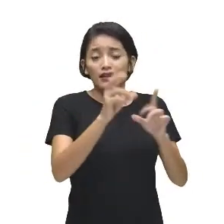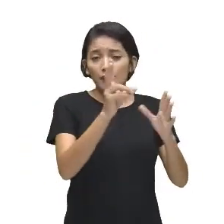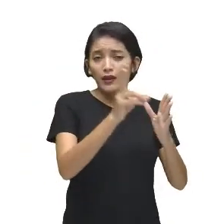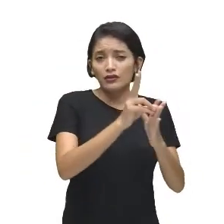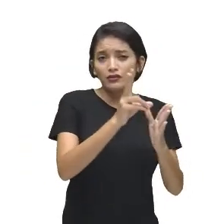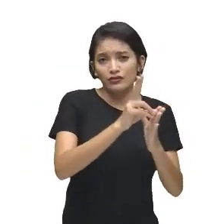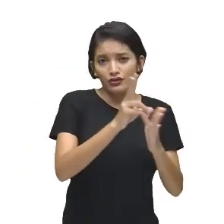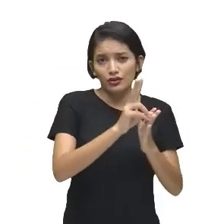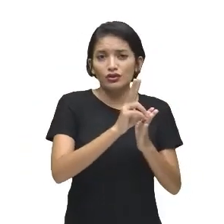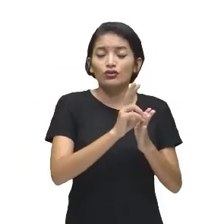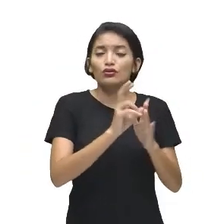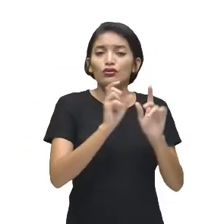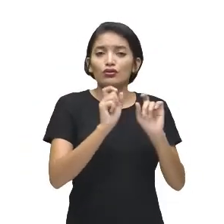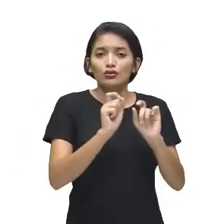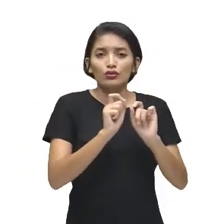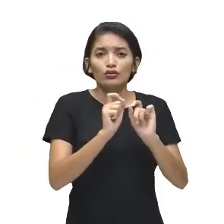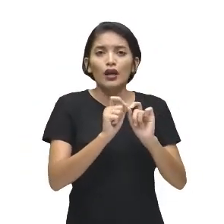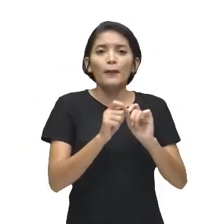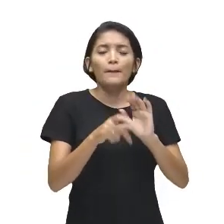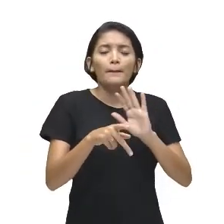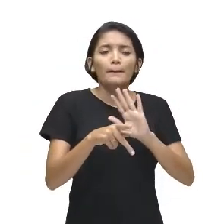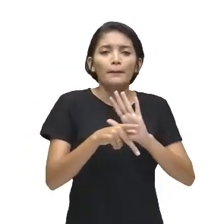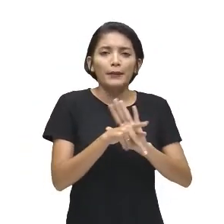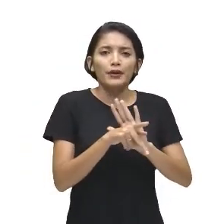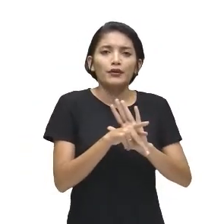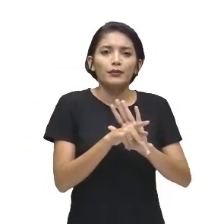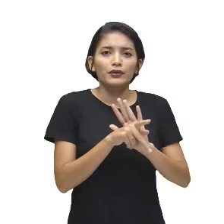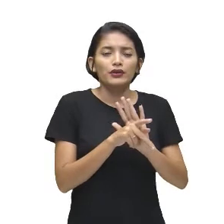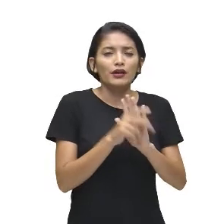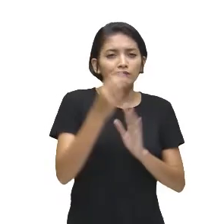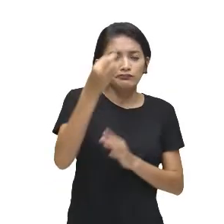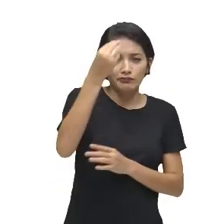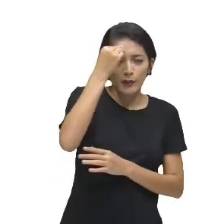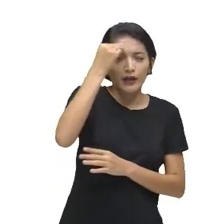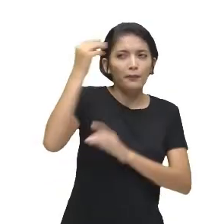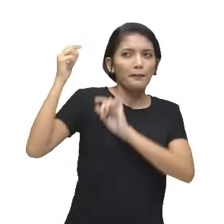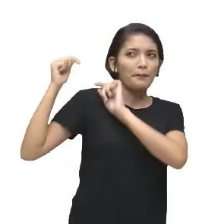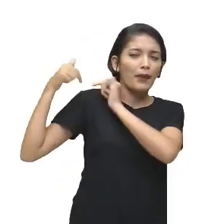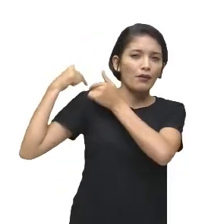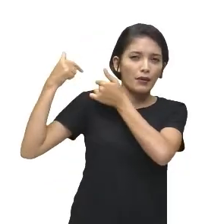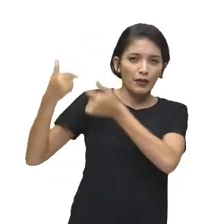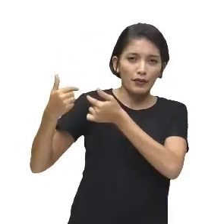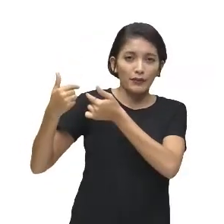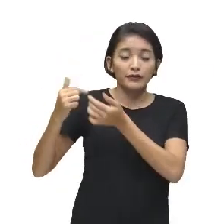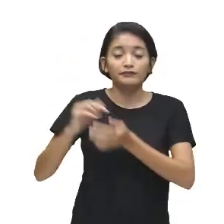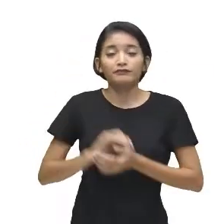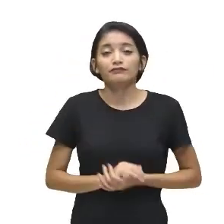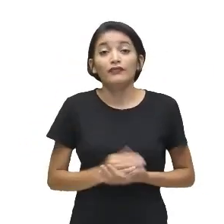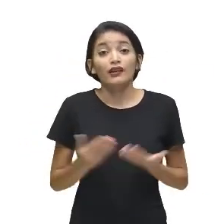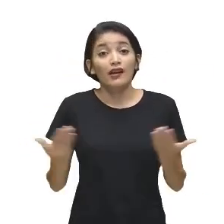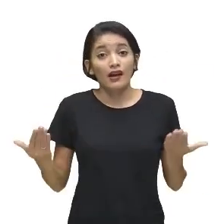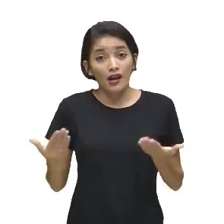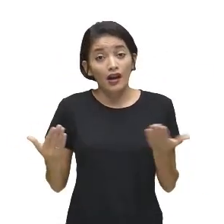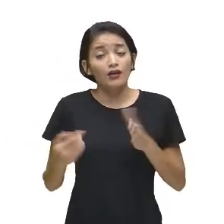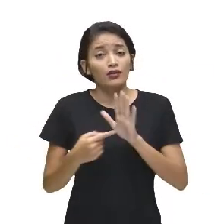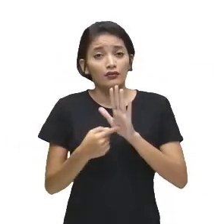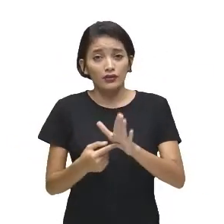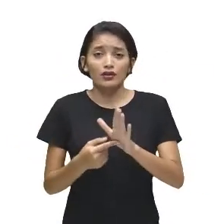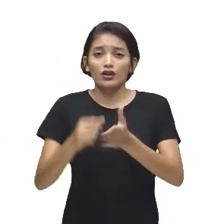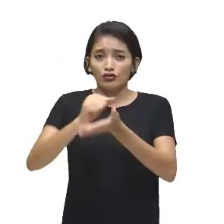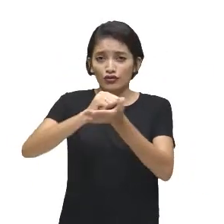que prima pela oralidade, pela memória ancestral. Quero te deixar agora nesse momento com a nossa